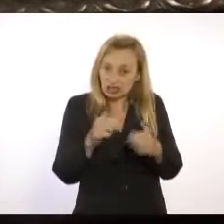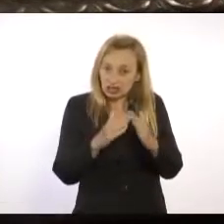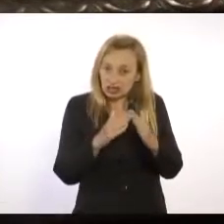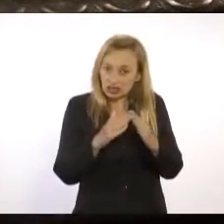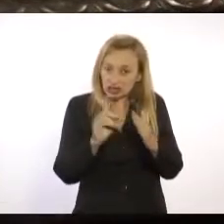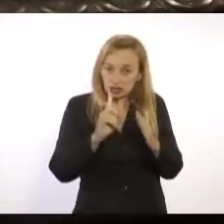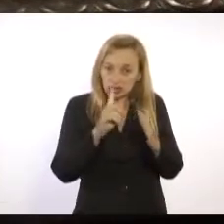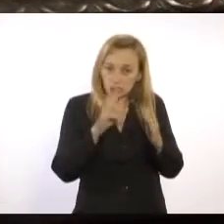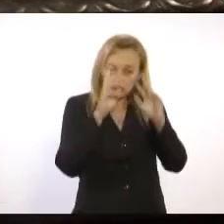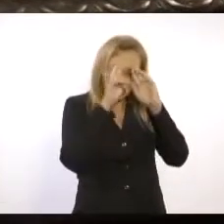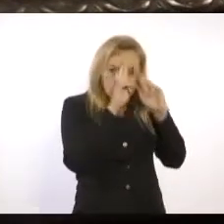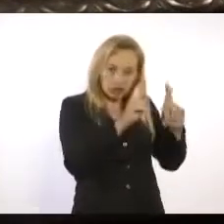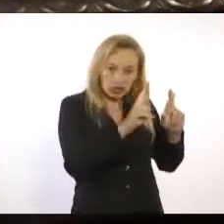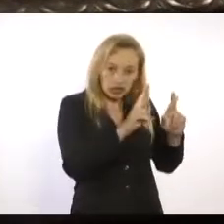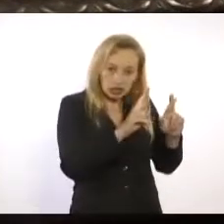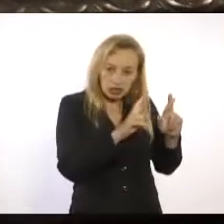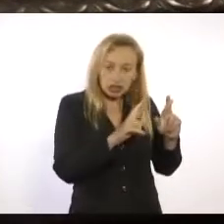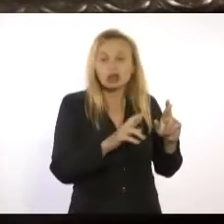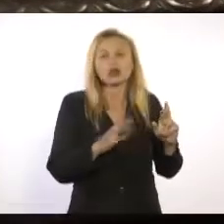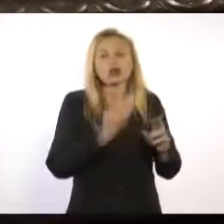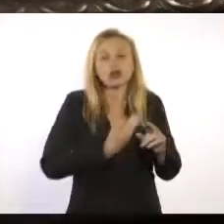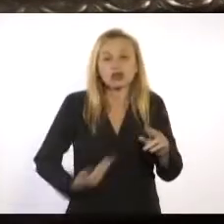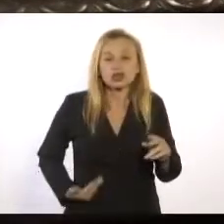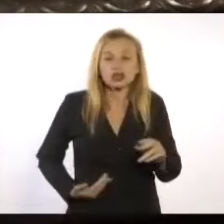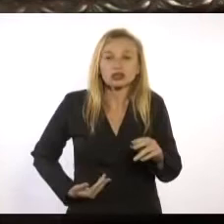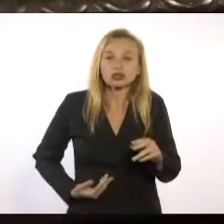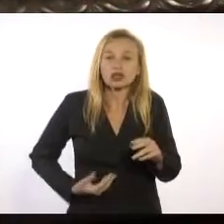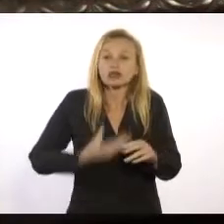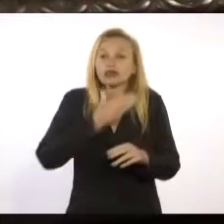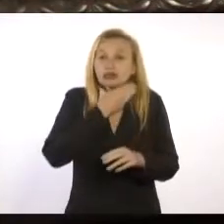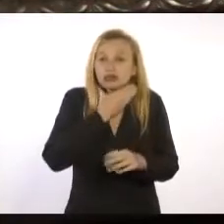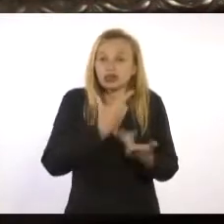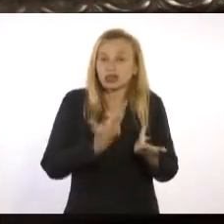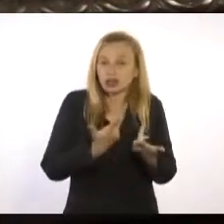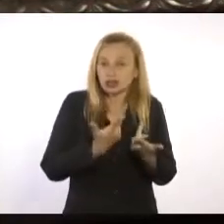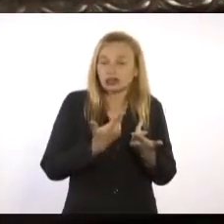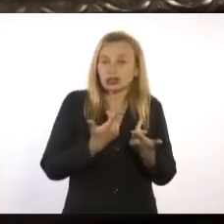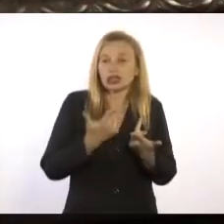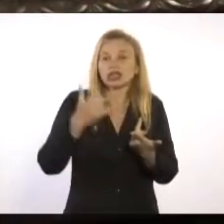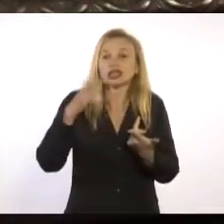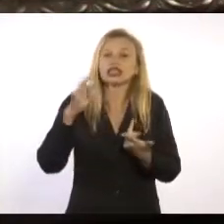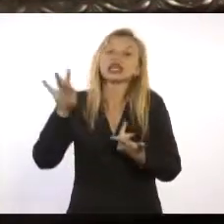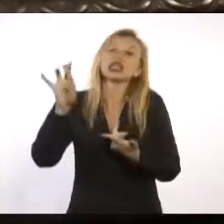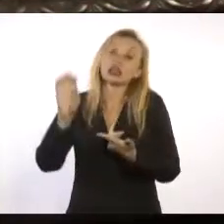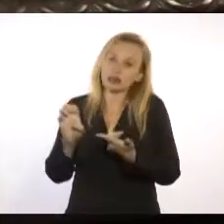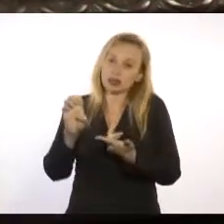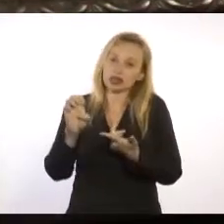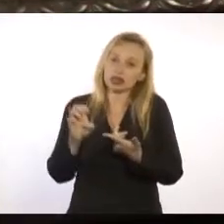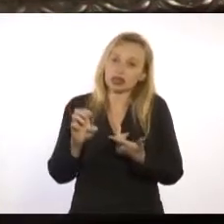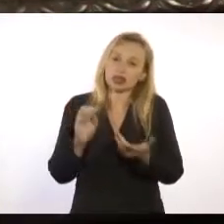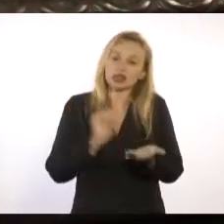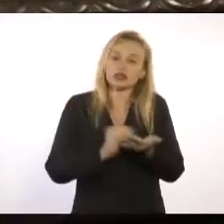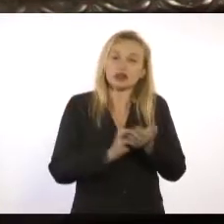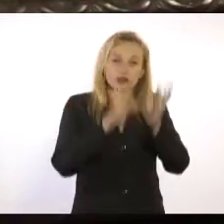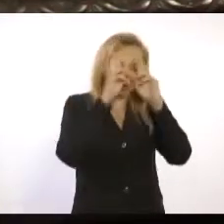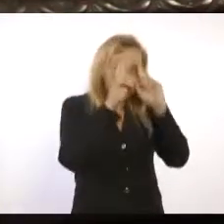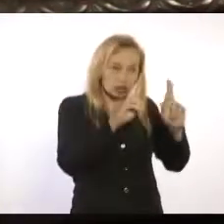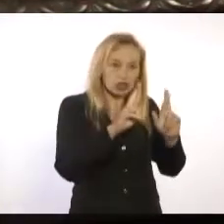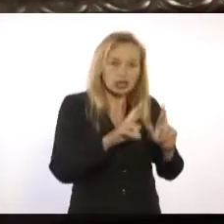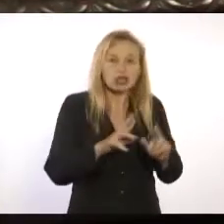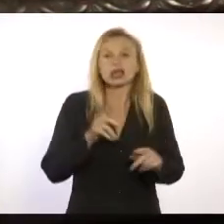está cometendo crime de responsabilidade, porque enquanto governador, ele tem que